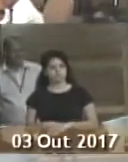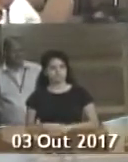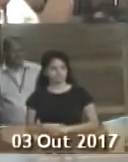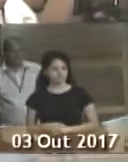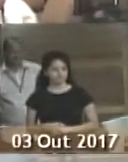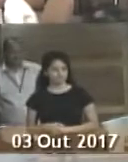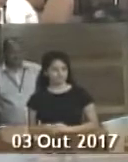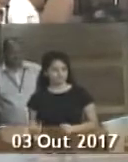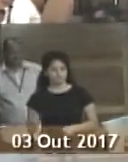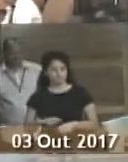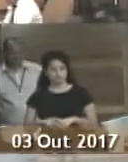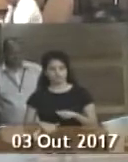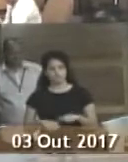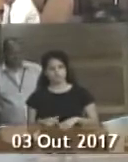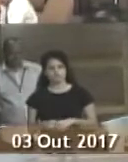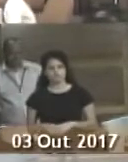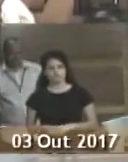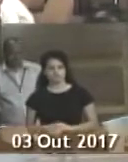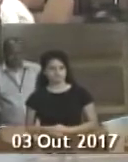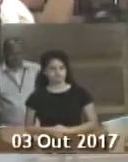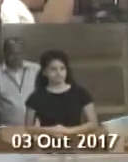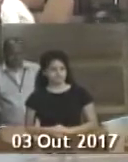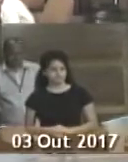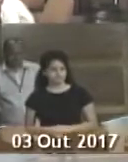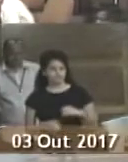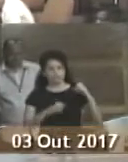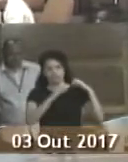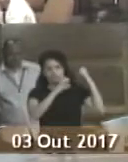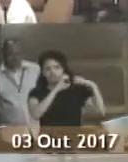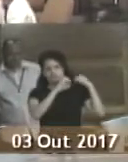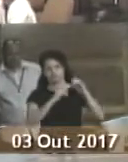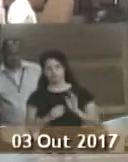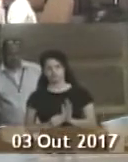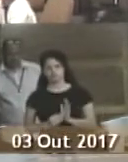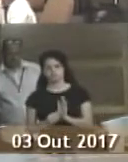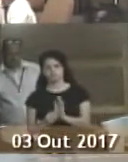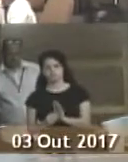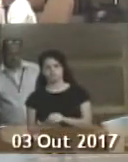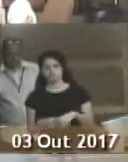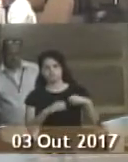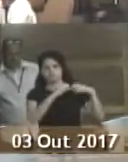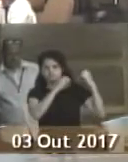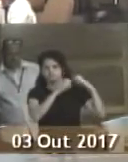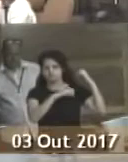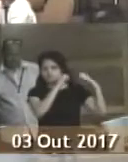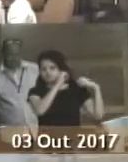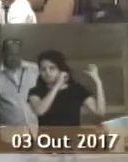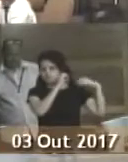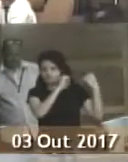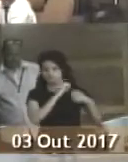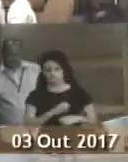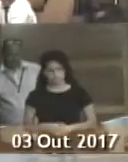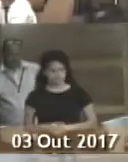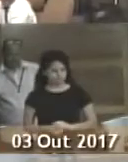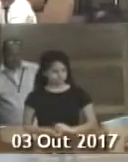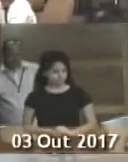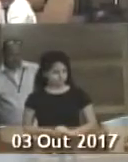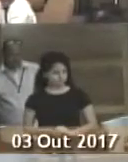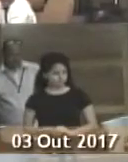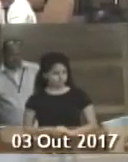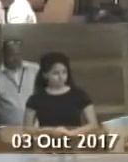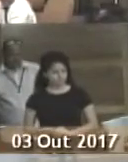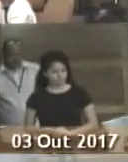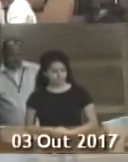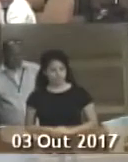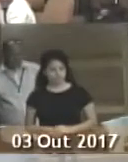cargos de jornalista, cinegrafista, editor de vídeo, assistente de produção, cerimônia e designer.